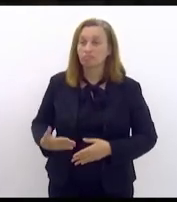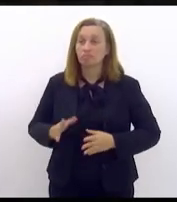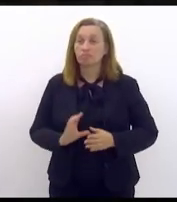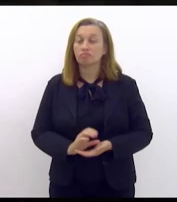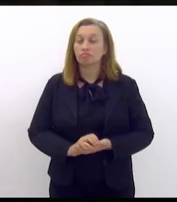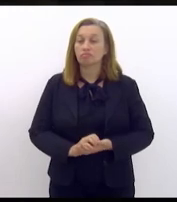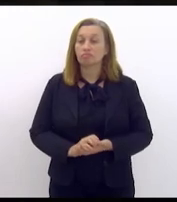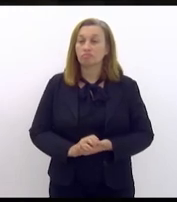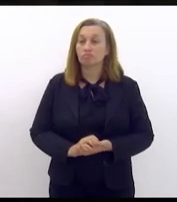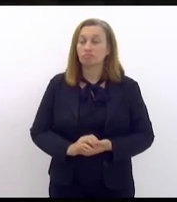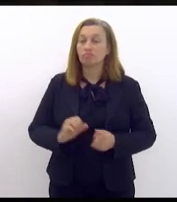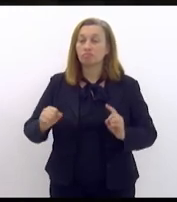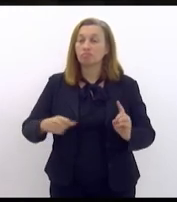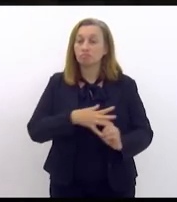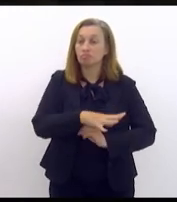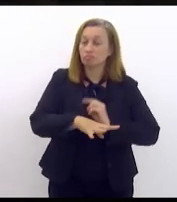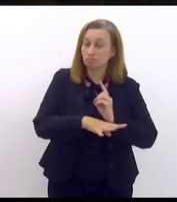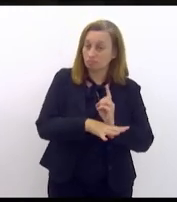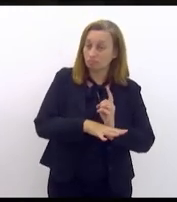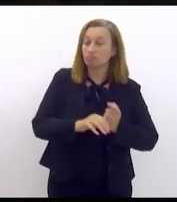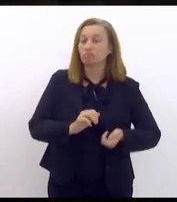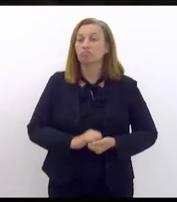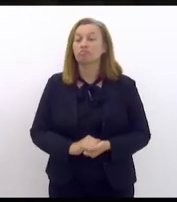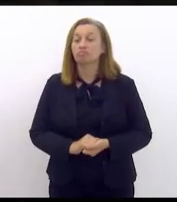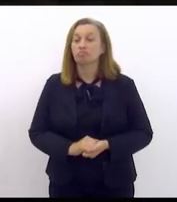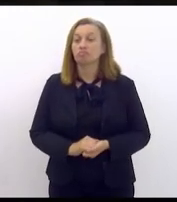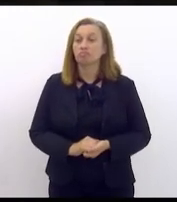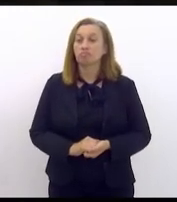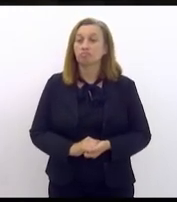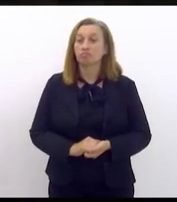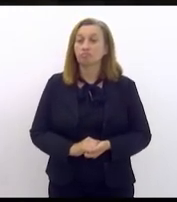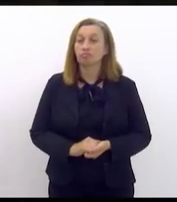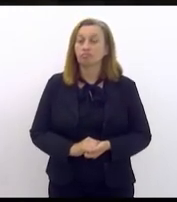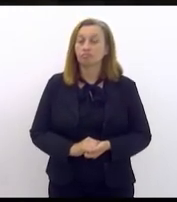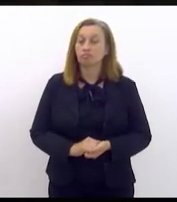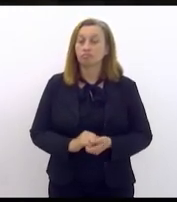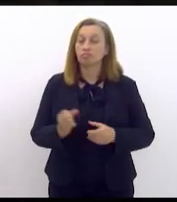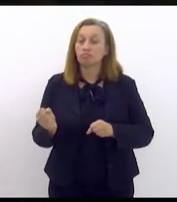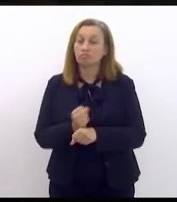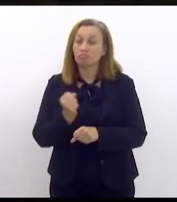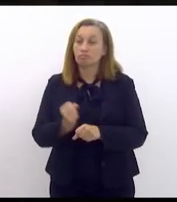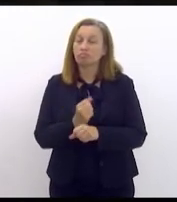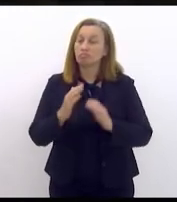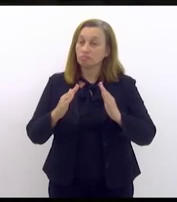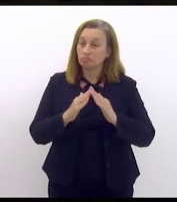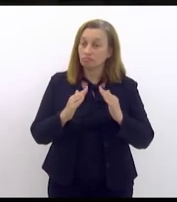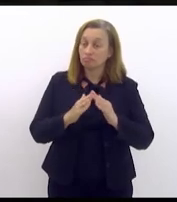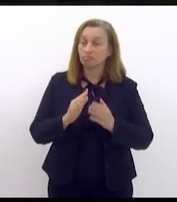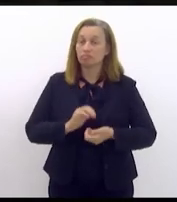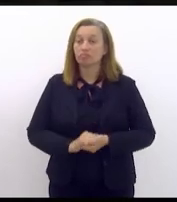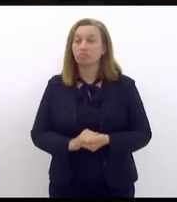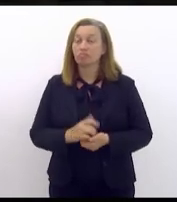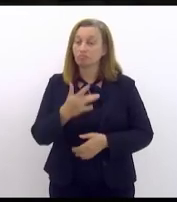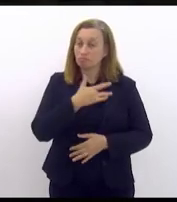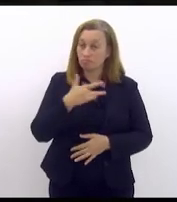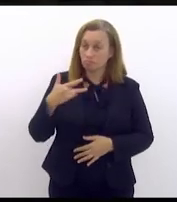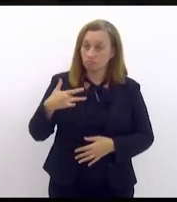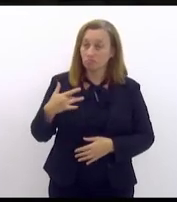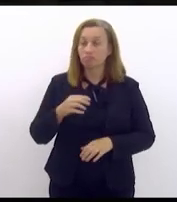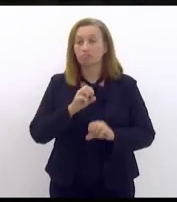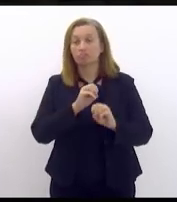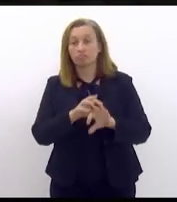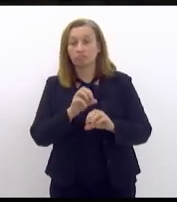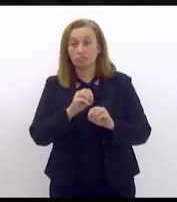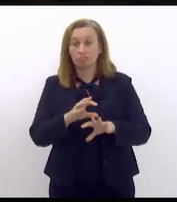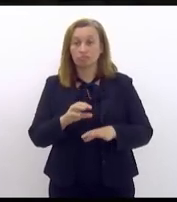direcionadas para assistência social, direcionadas para a construção de habitação de interesse social, para a saúde, para a